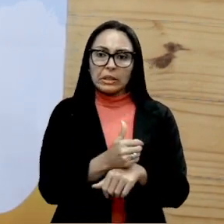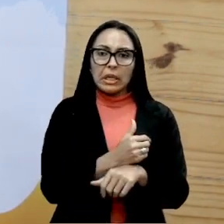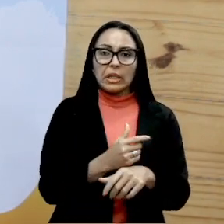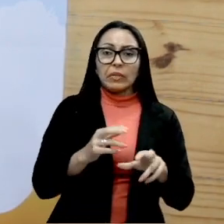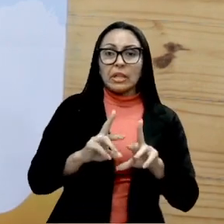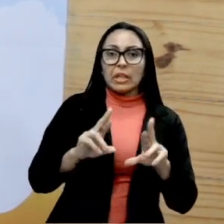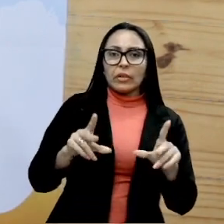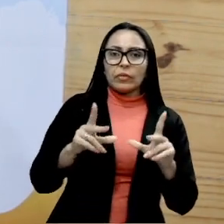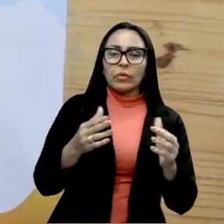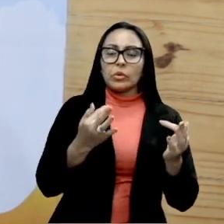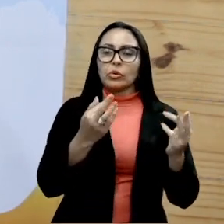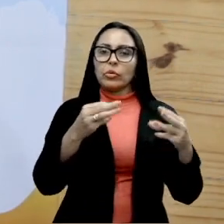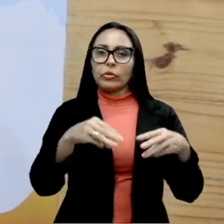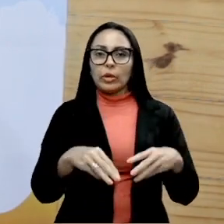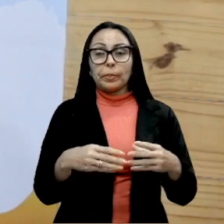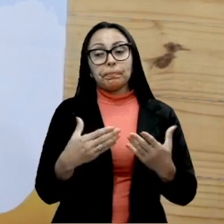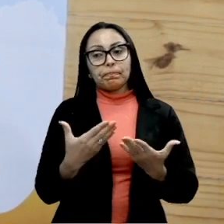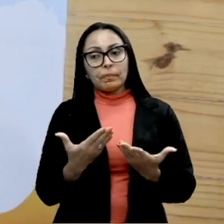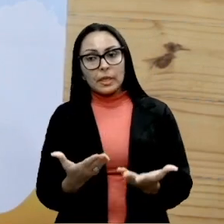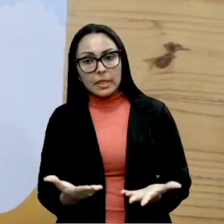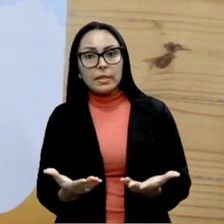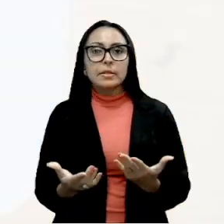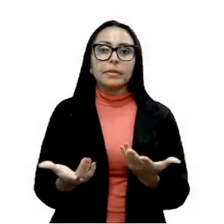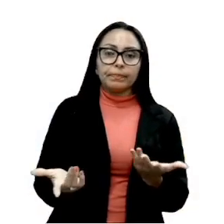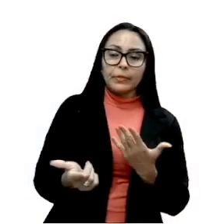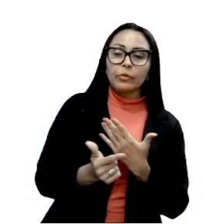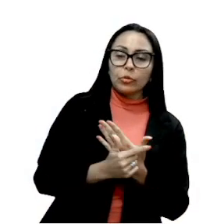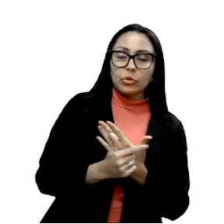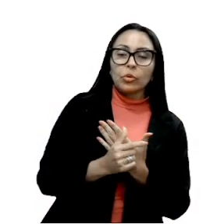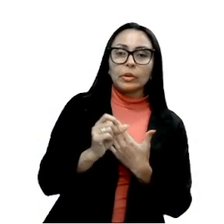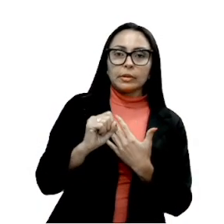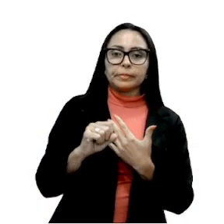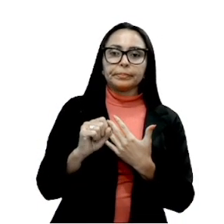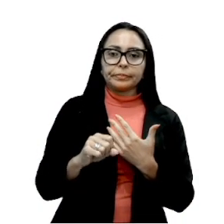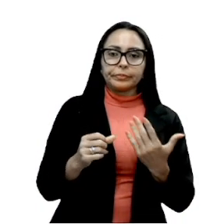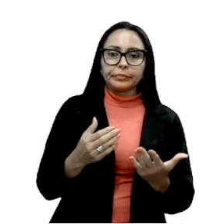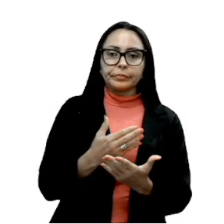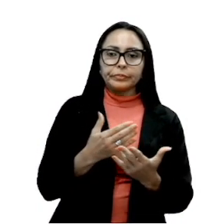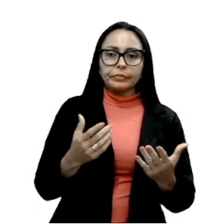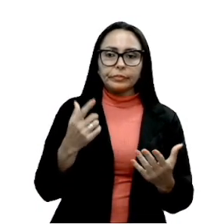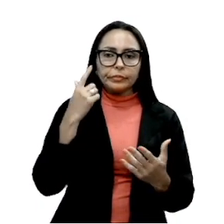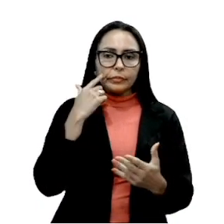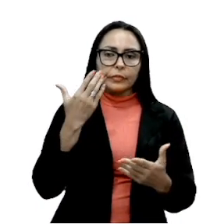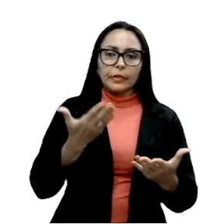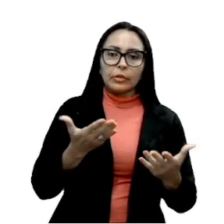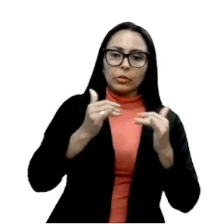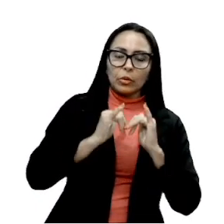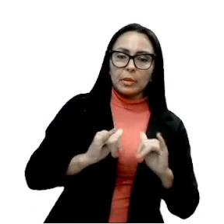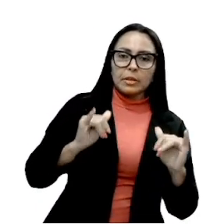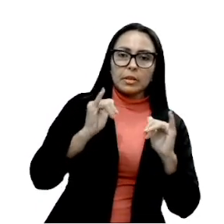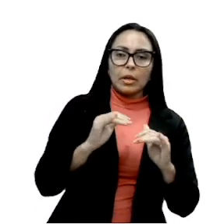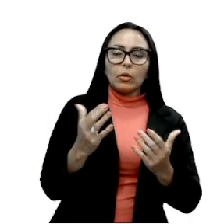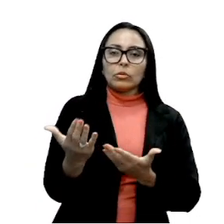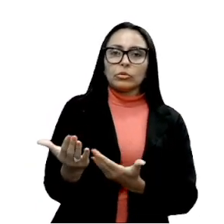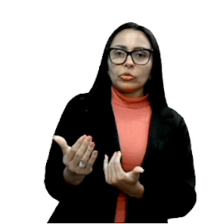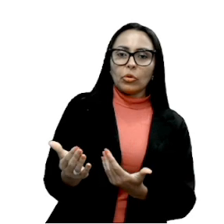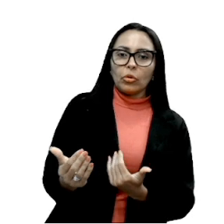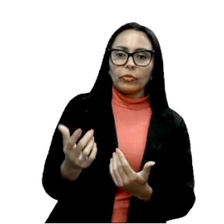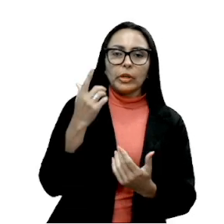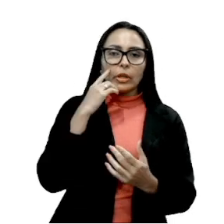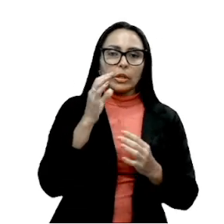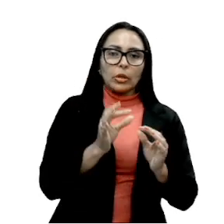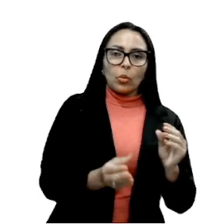final. Mas é assim que funciona uma chamada comercial, o job, para um curta ou um longa.